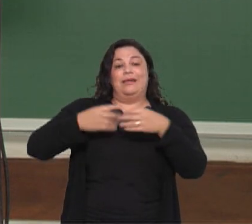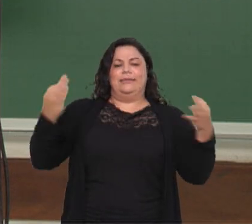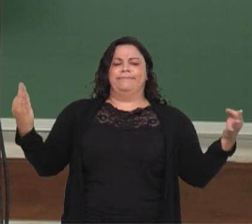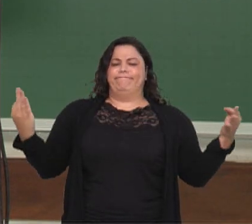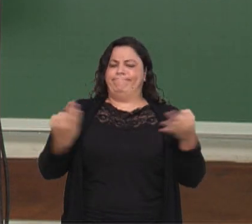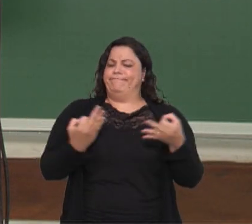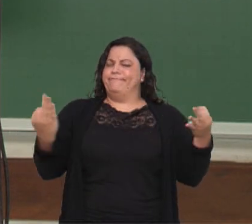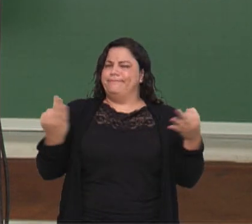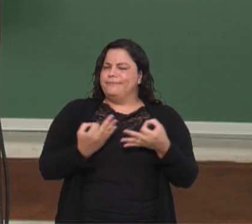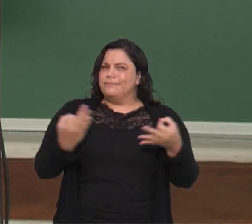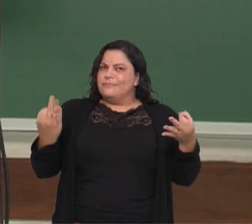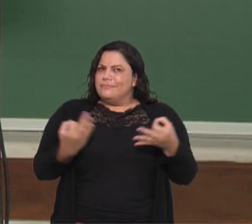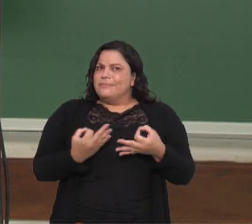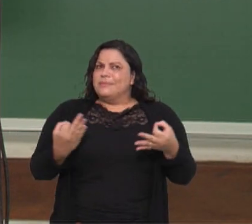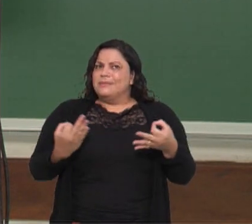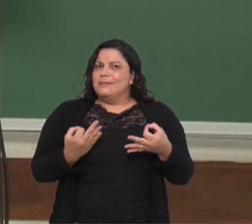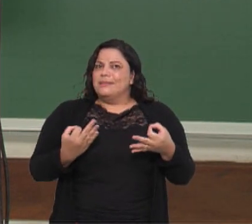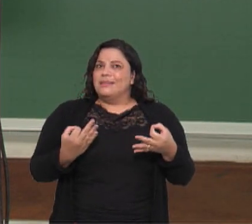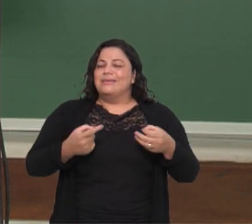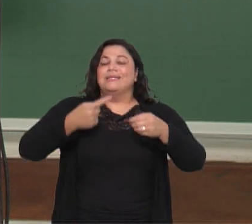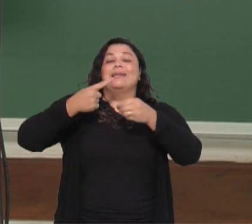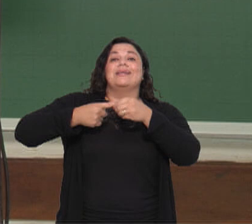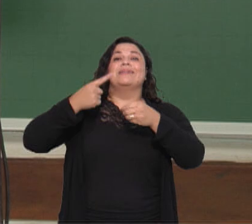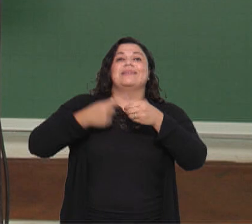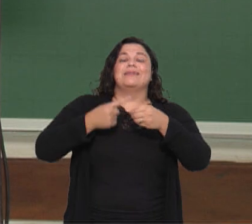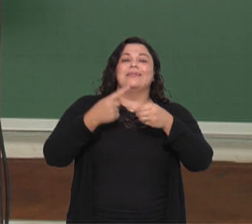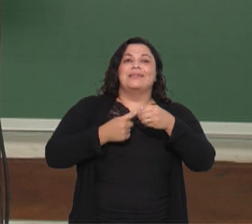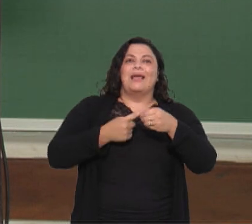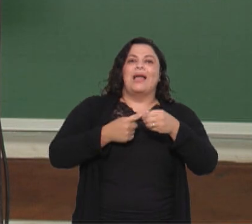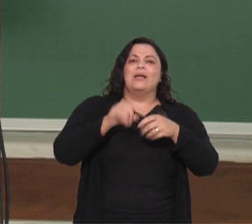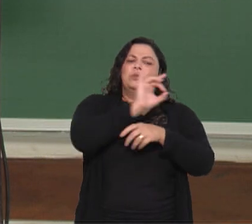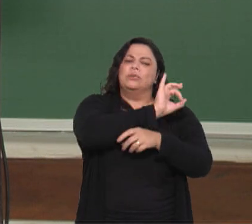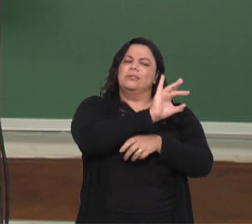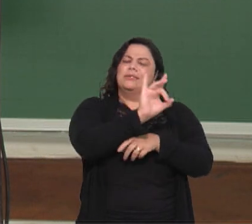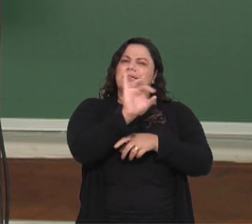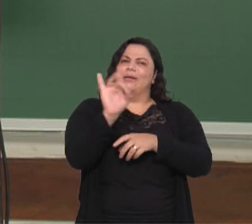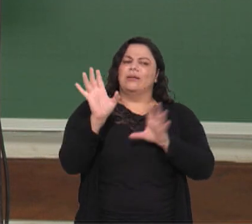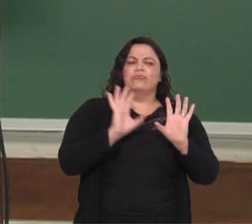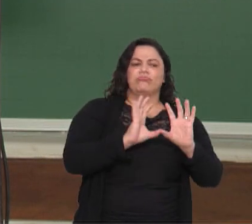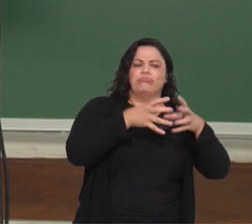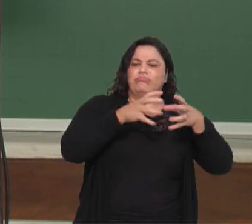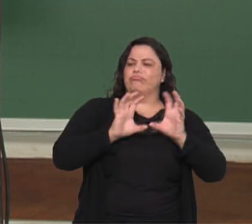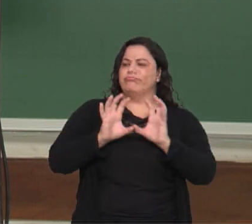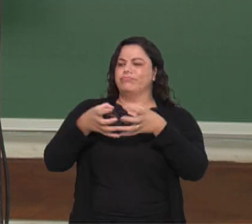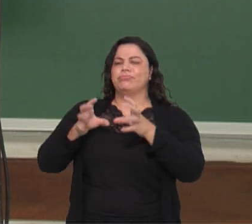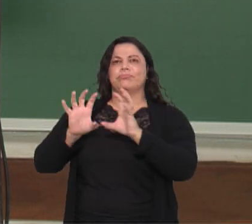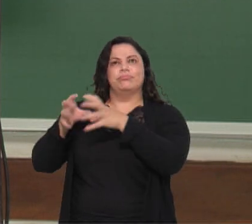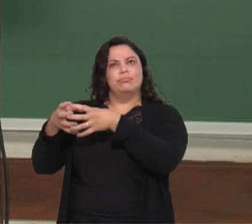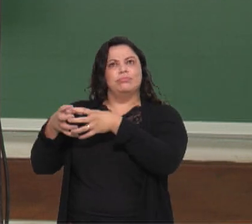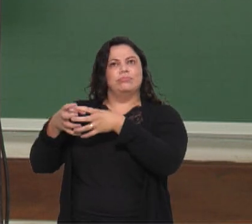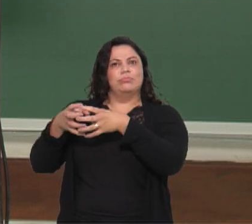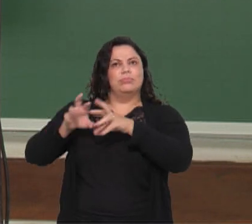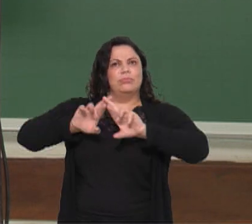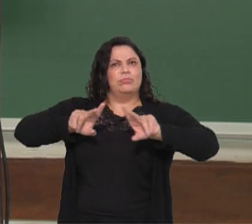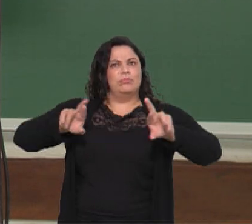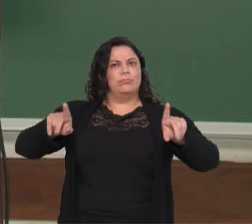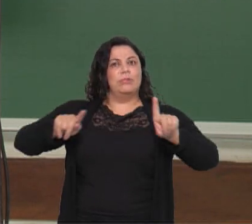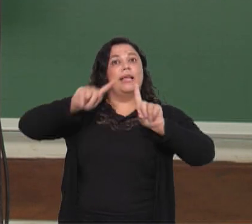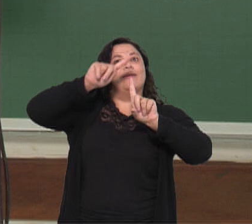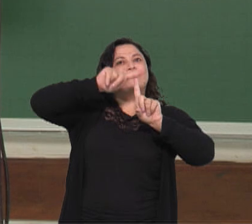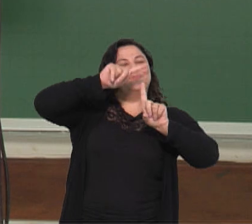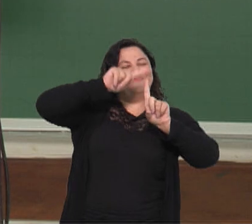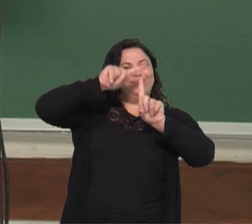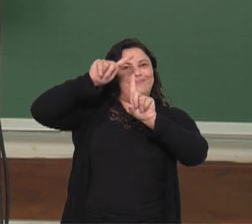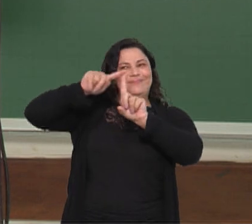cidade ideal, seria a cidade onde cada classe seria dividida pelo tipo